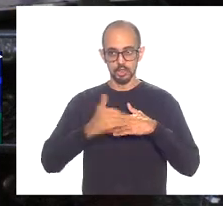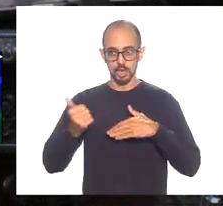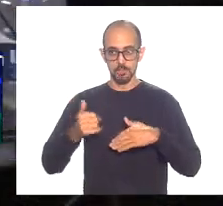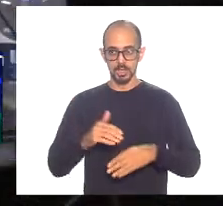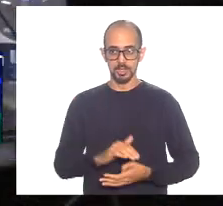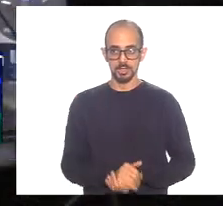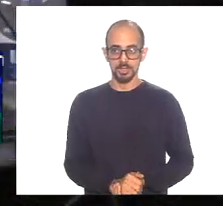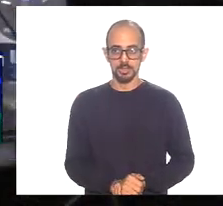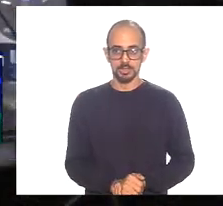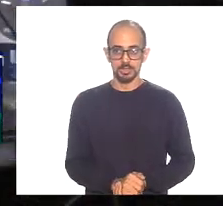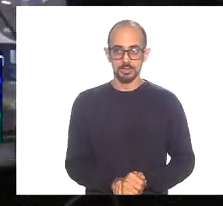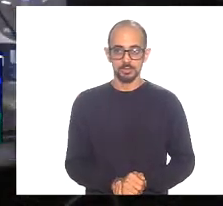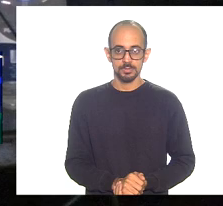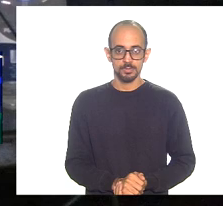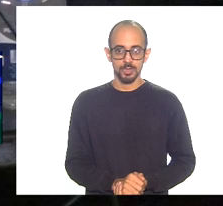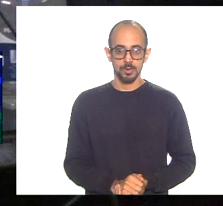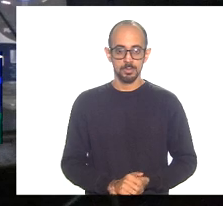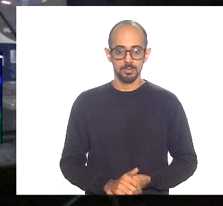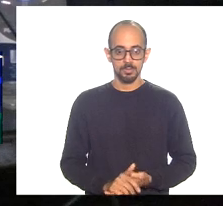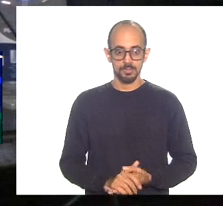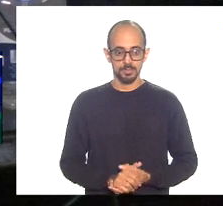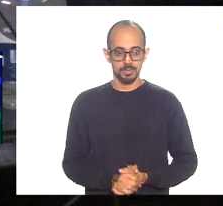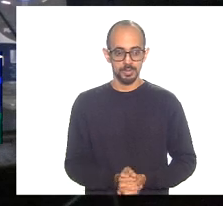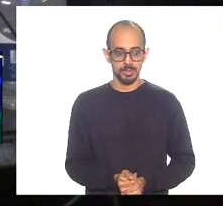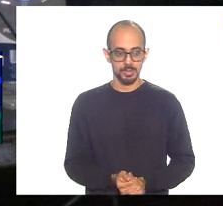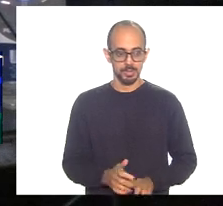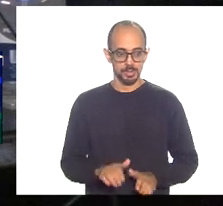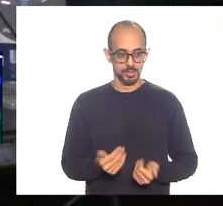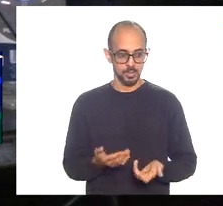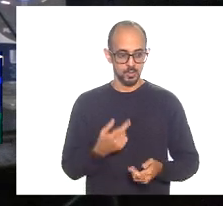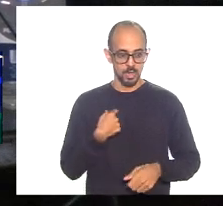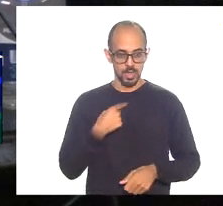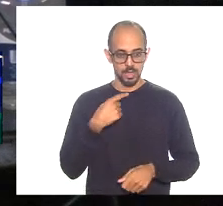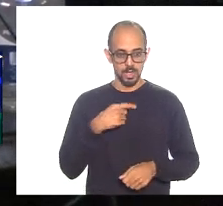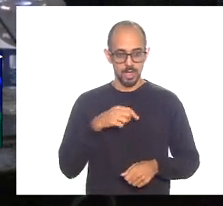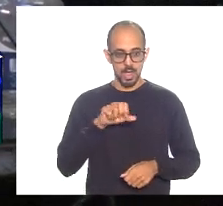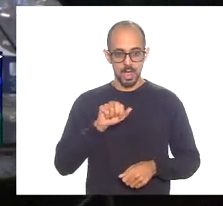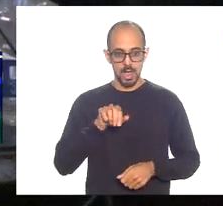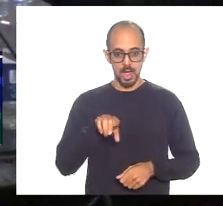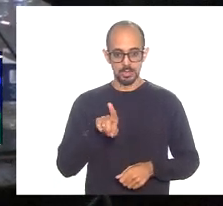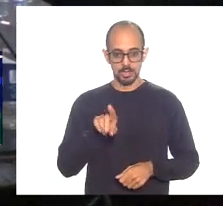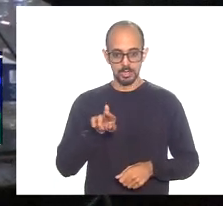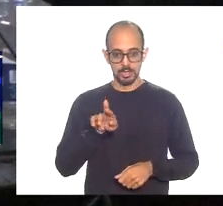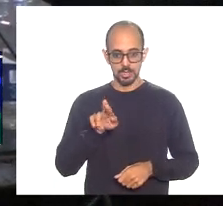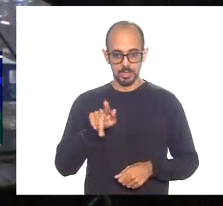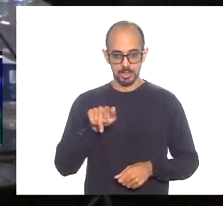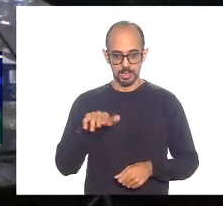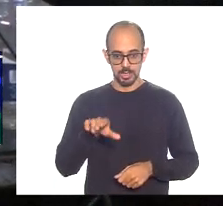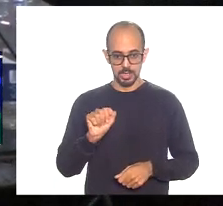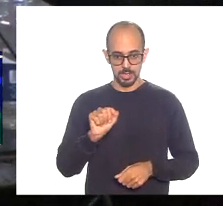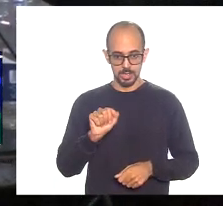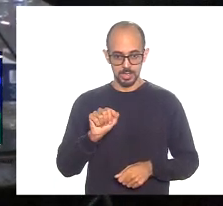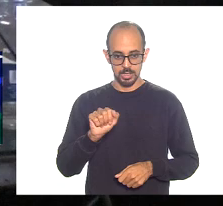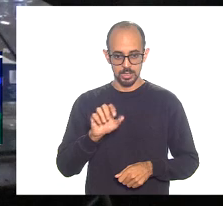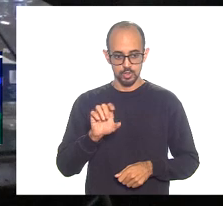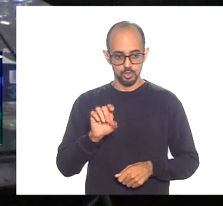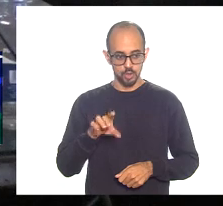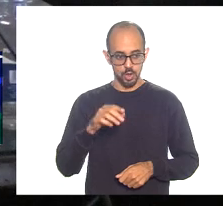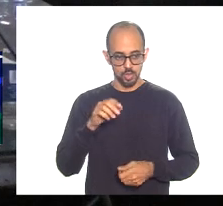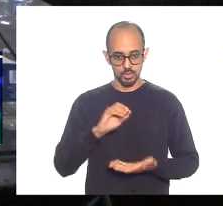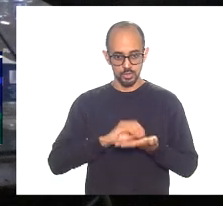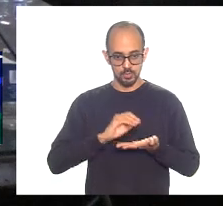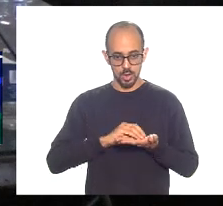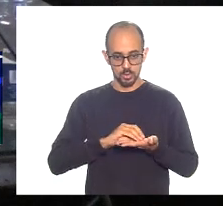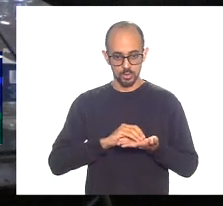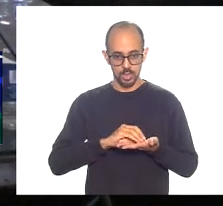Segunda chamada é deputado Adriana Baltazar deputada falso que não votaram eu vou chamar